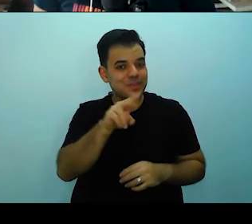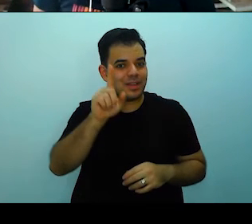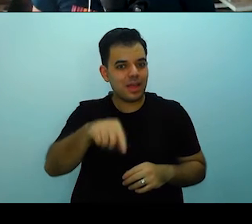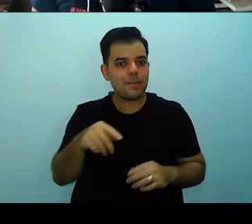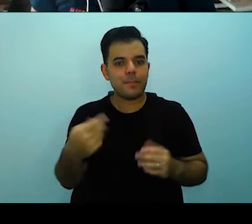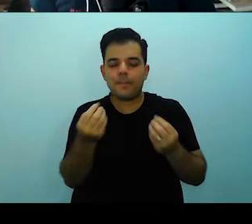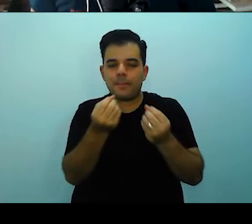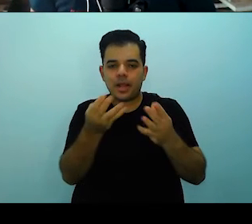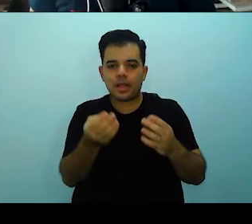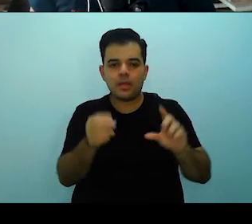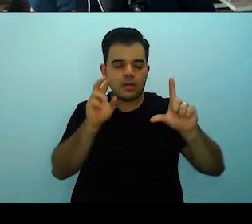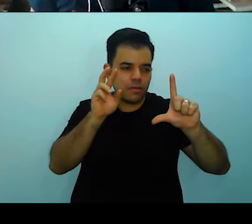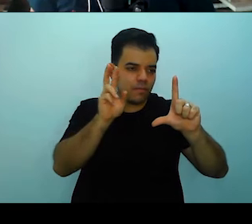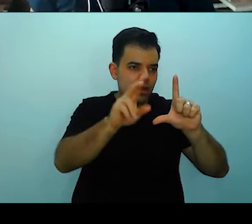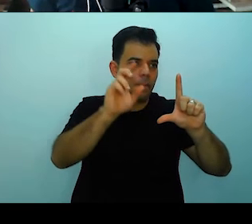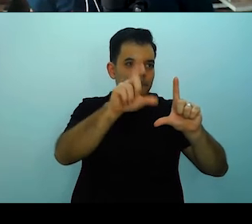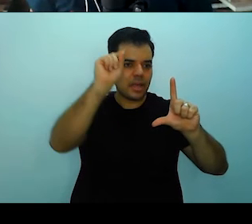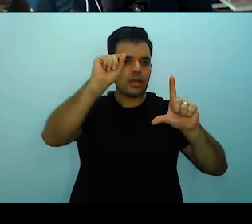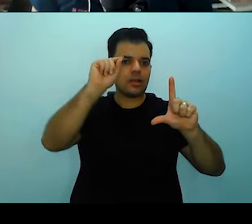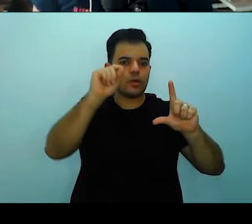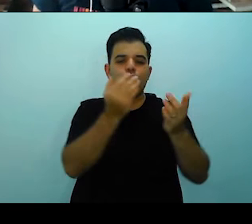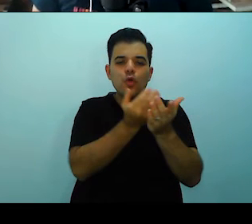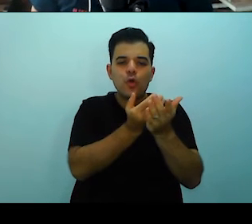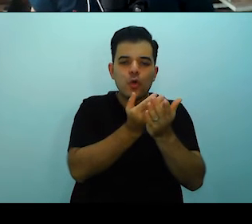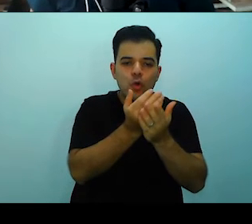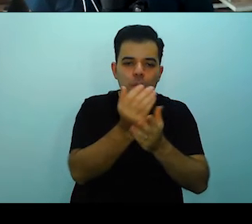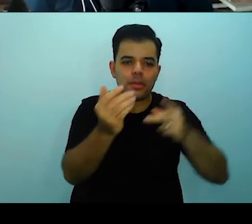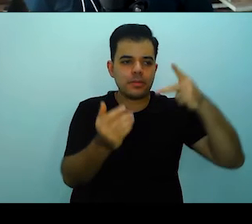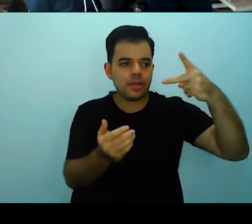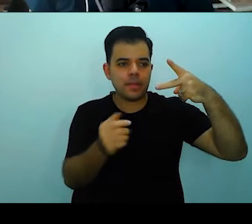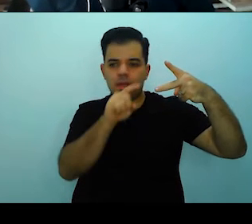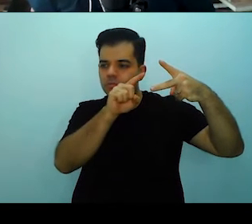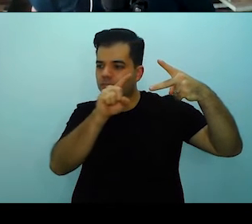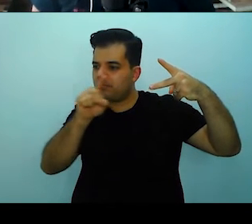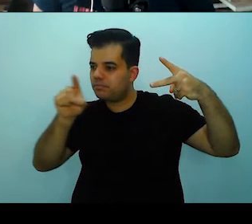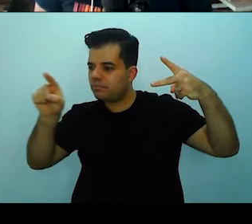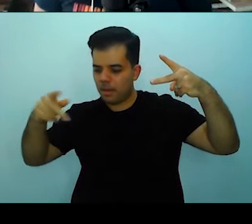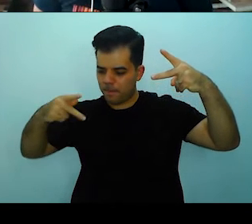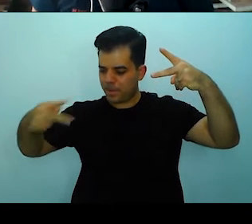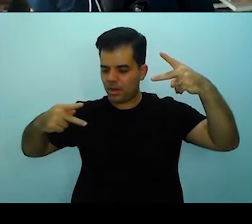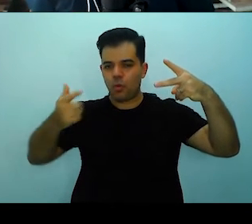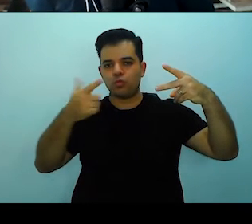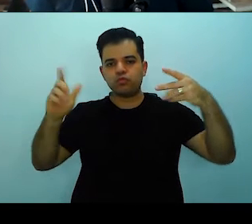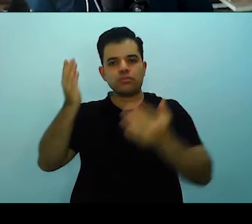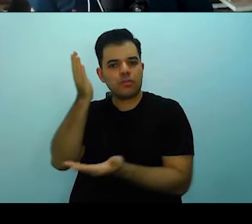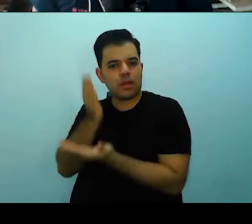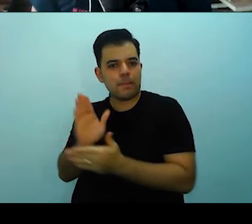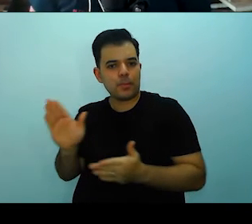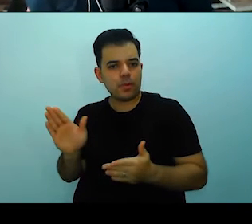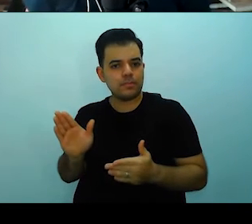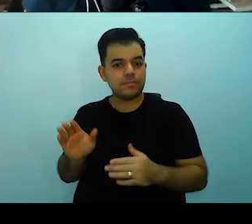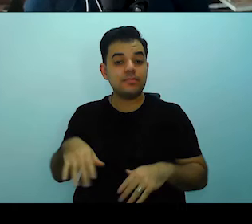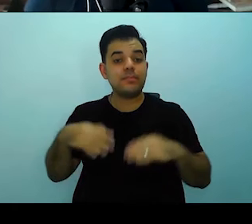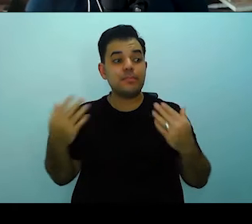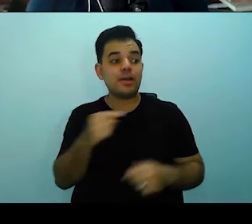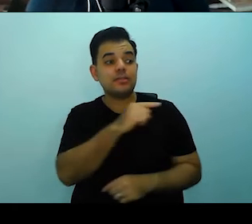meu código e saber onde começa um fluxo, onde termina um fluxo daquele bloco, né? Quando você está dando